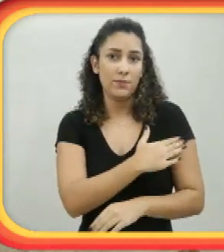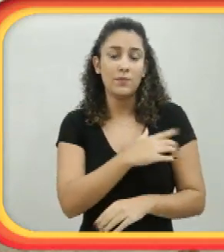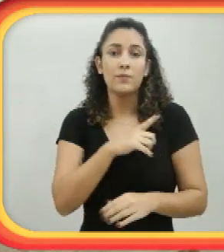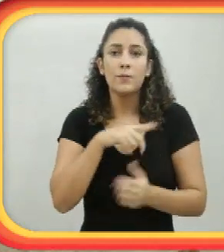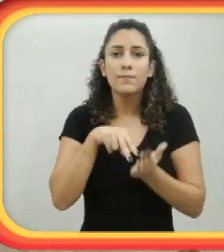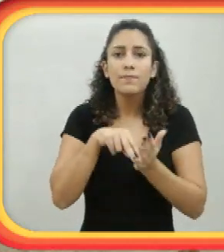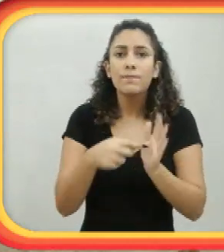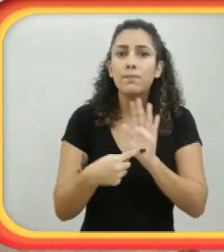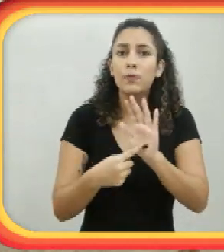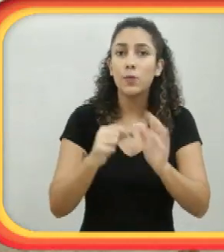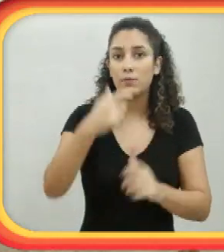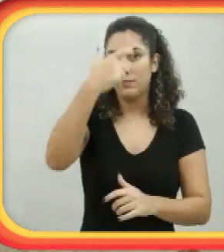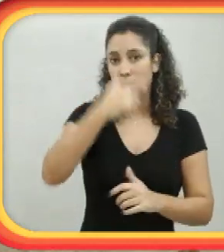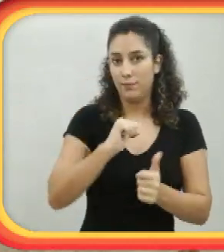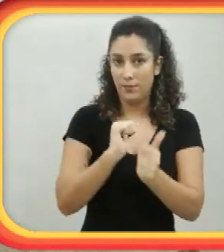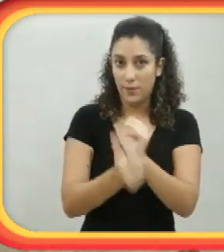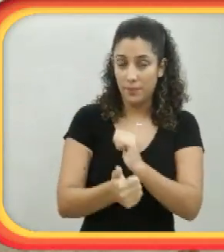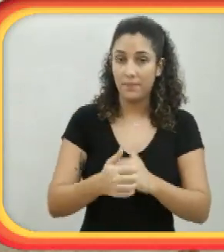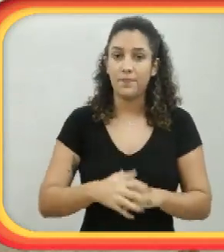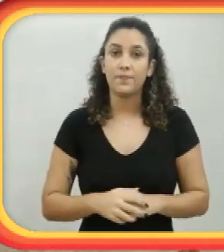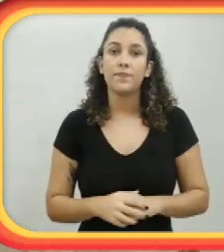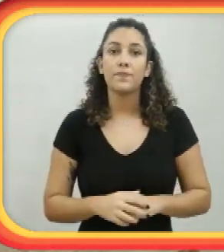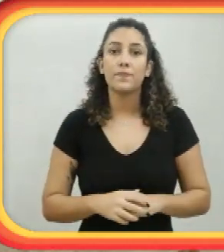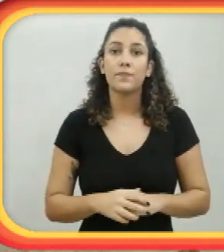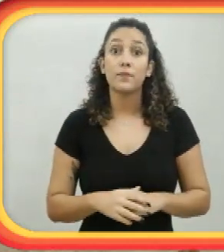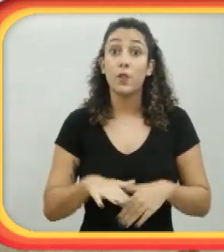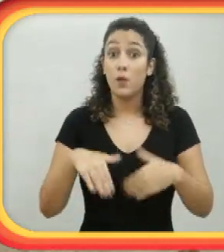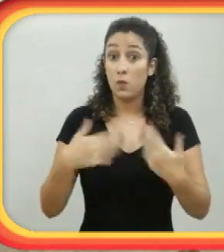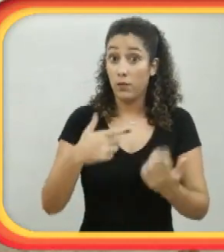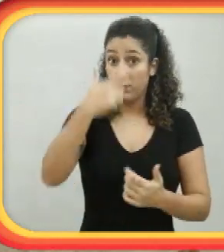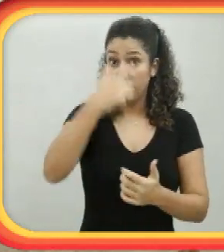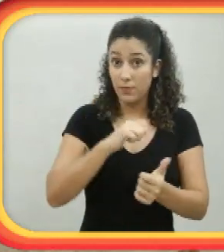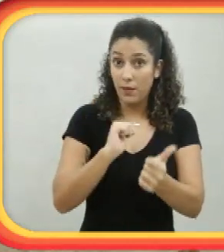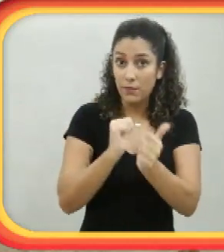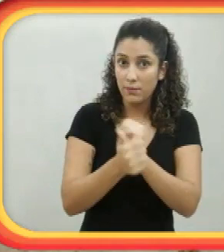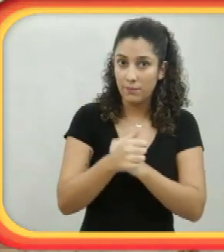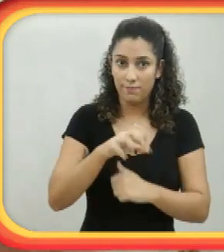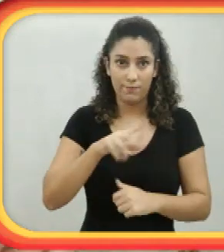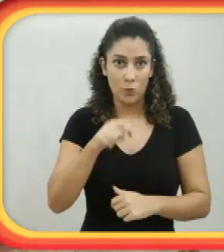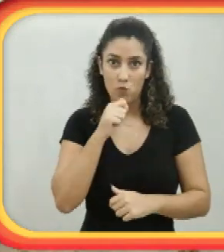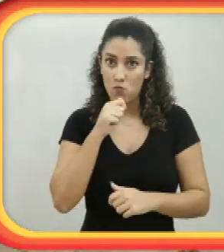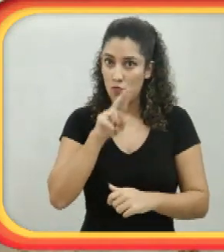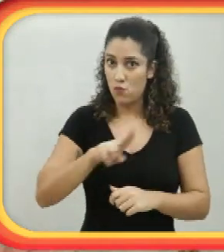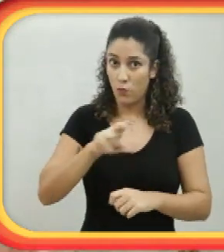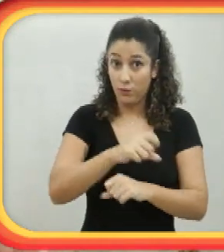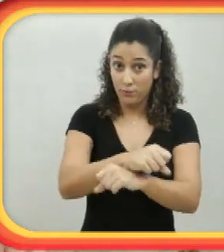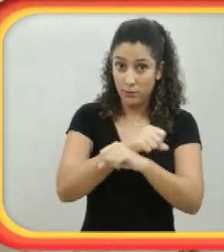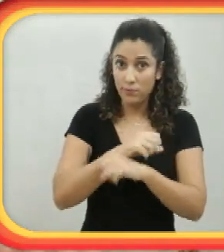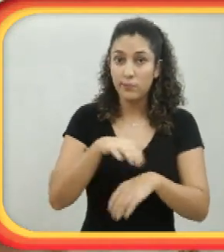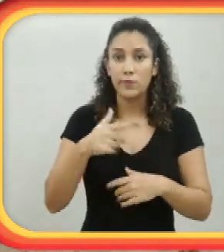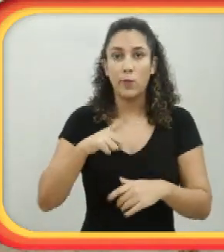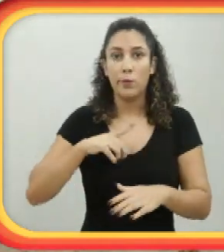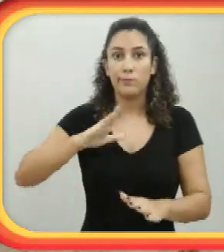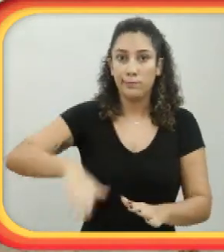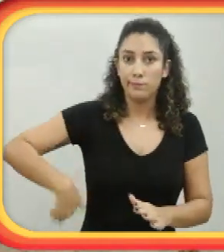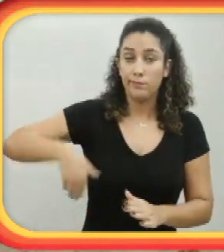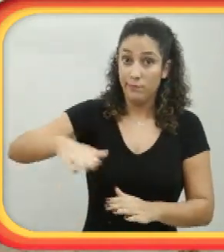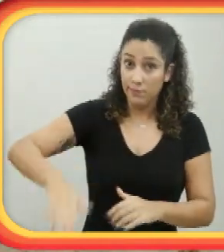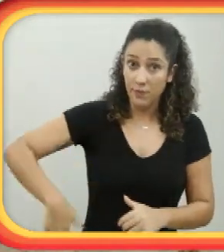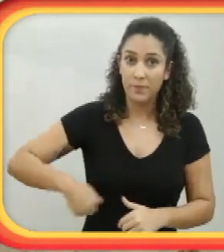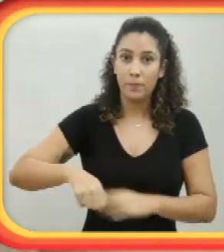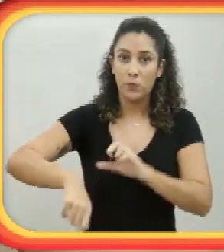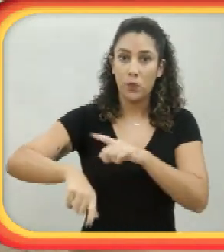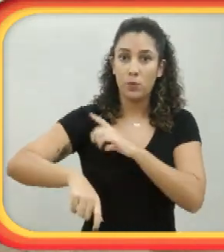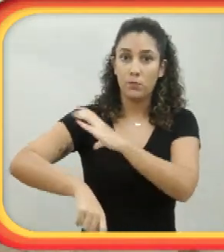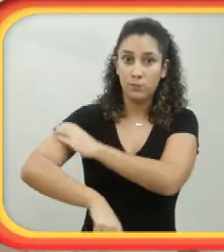do flutuador que fica do lado esquerdo da canoa e dá estabilidade ao atleta. Então o atleta, quando não está remando, basta ele